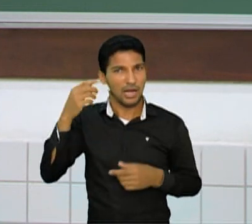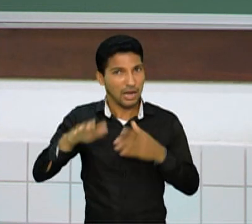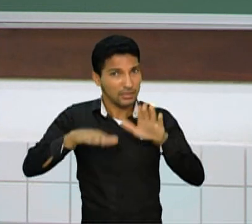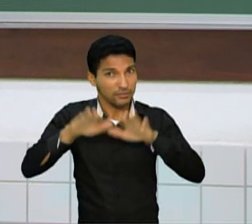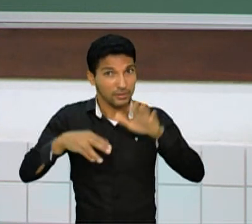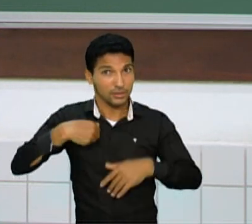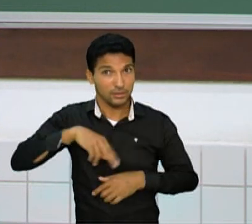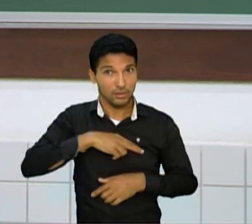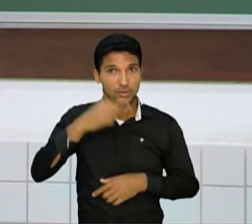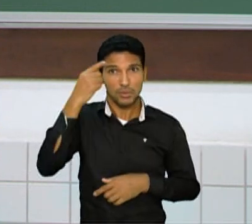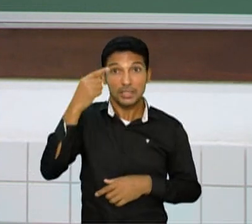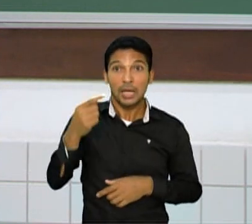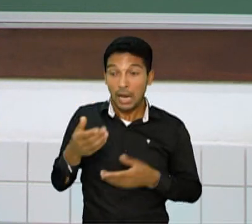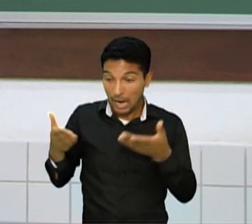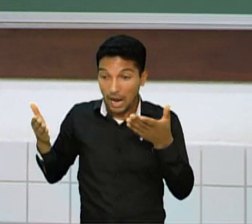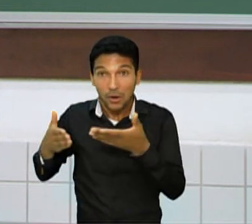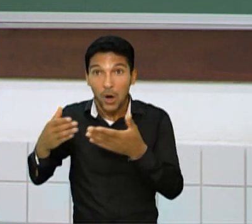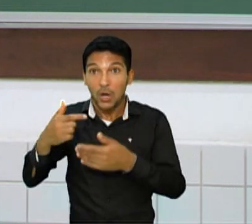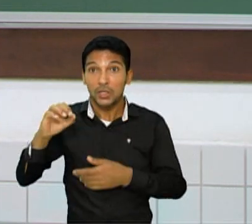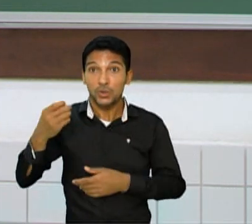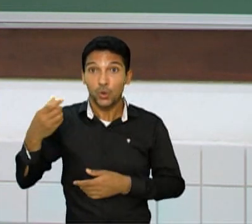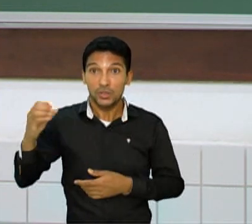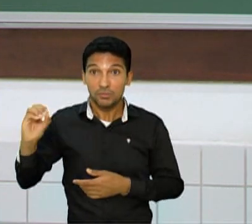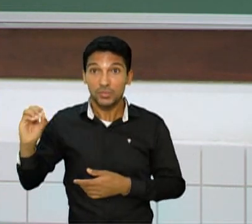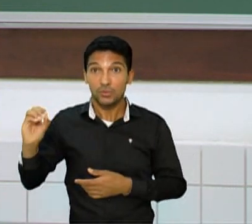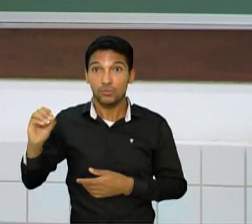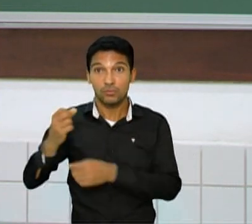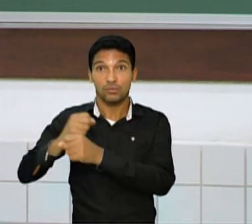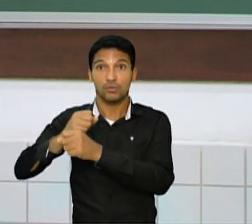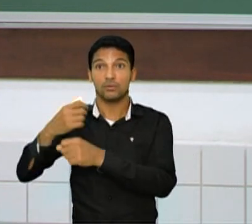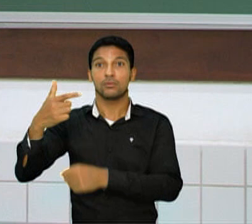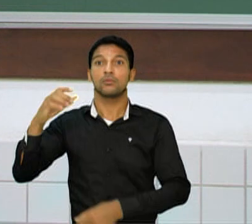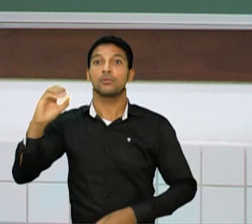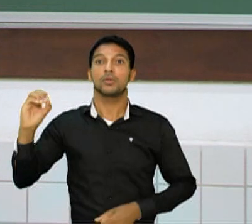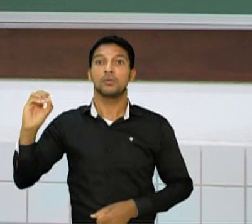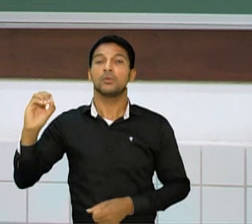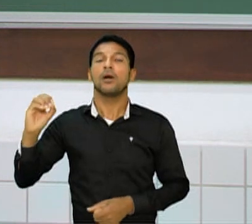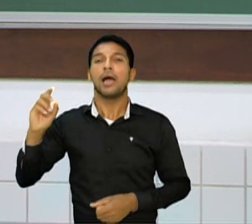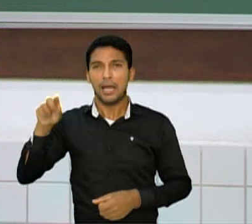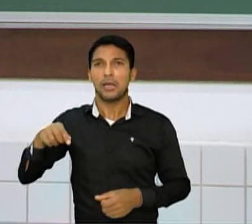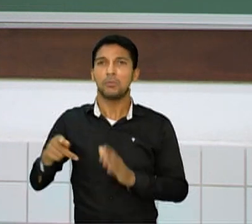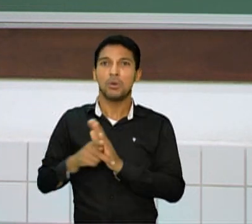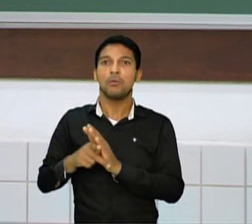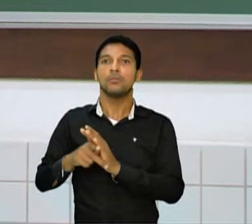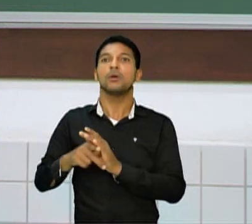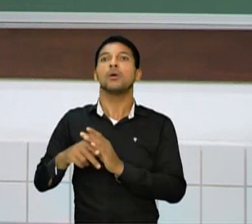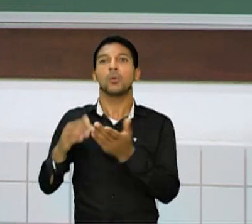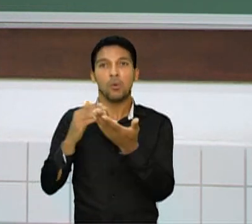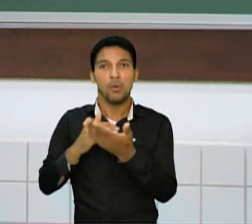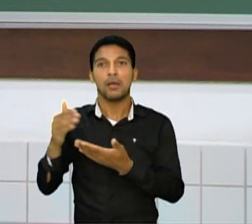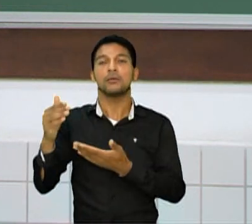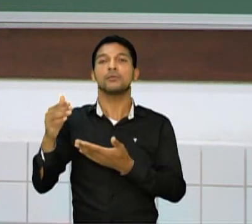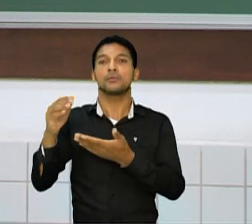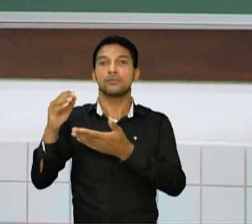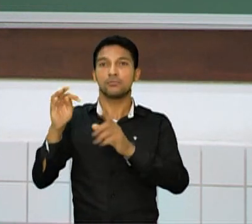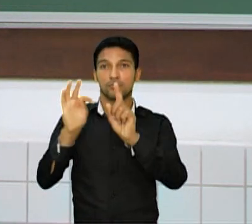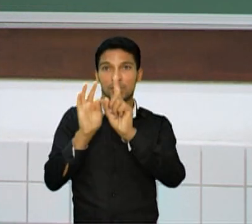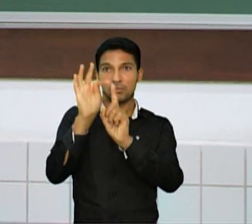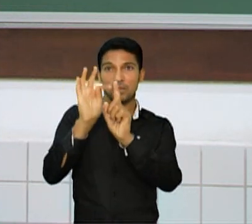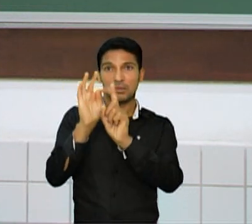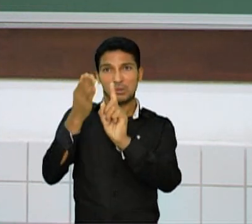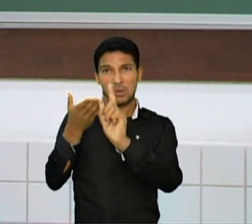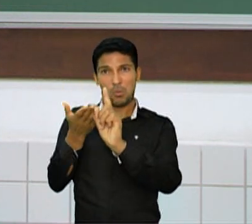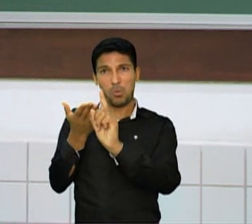Então aí a gente entra naquela discussão que muitas vezes alguns elementos naturais que hoje se apresentam